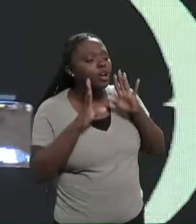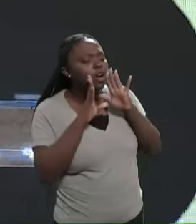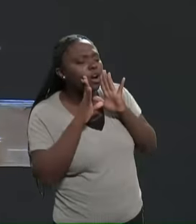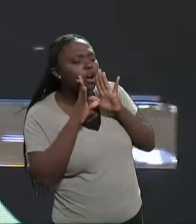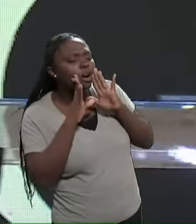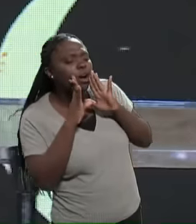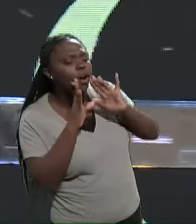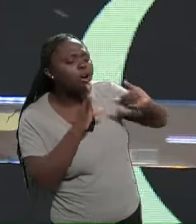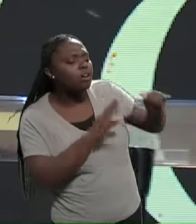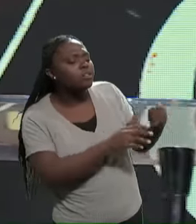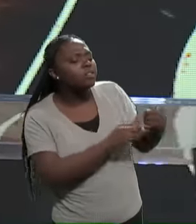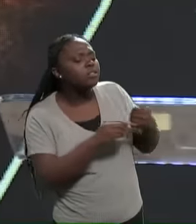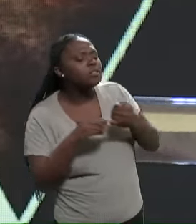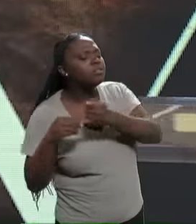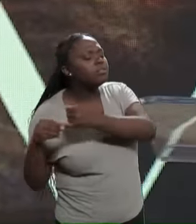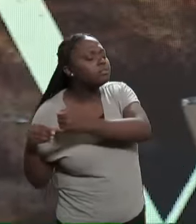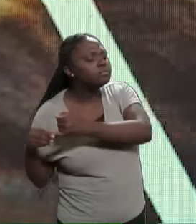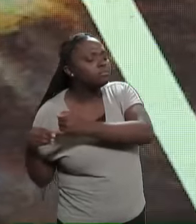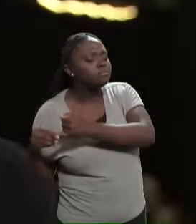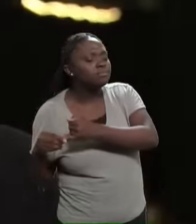Josué.